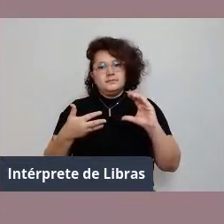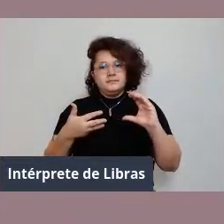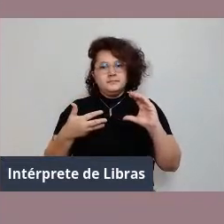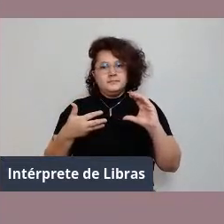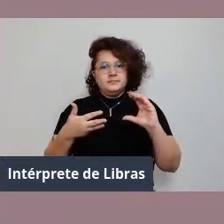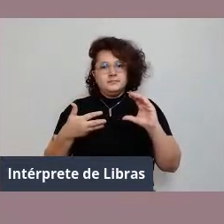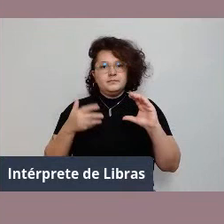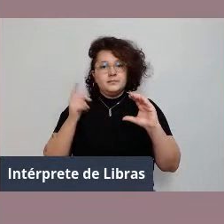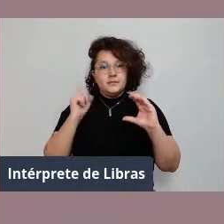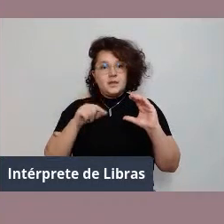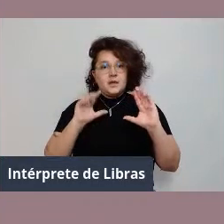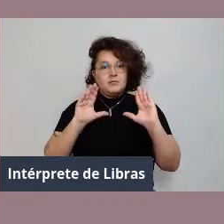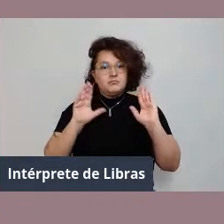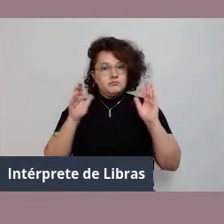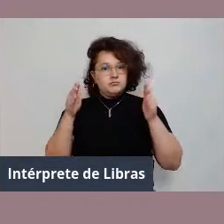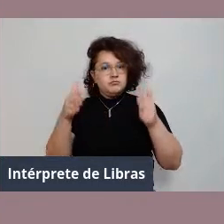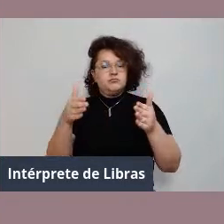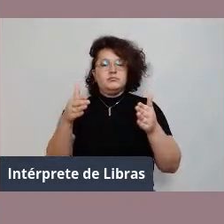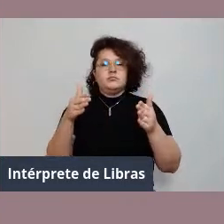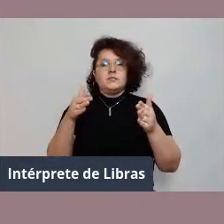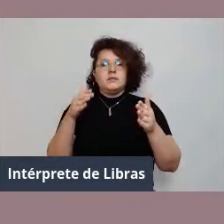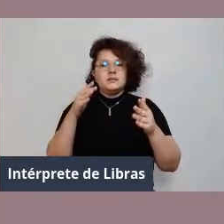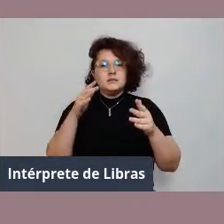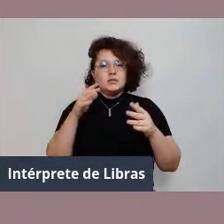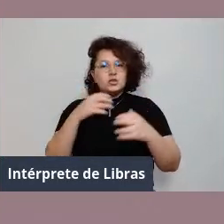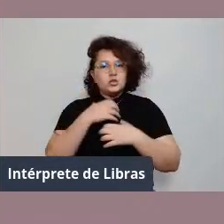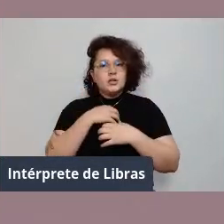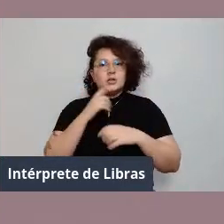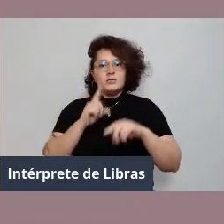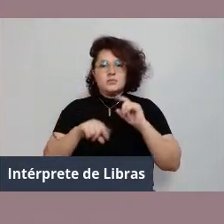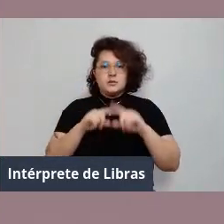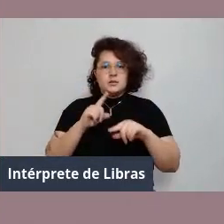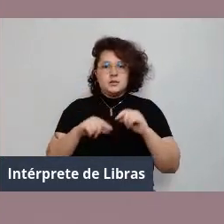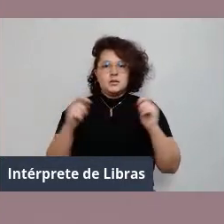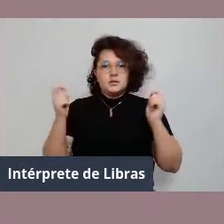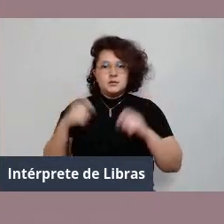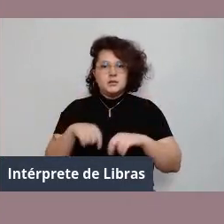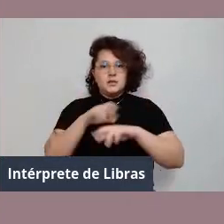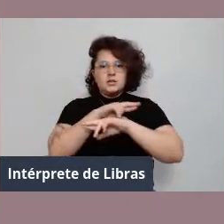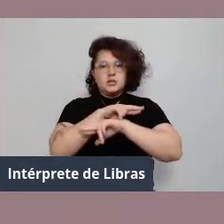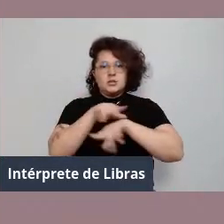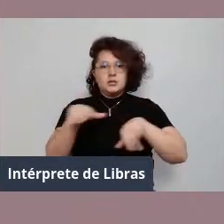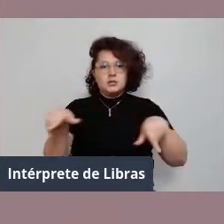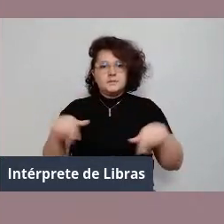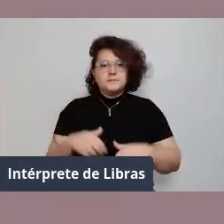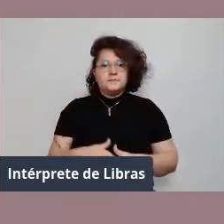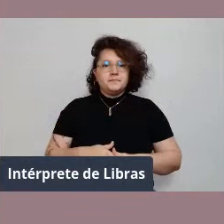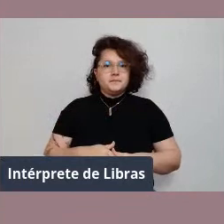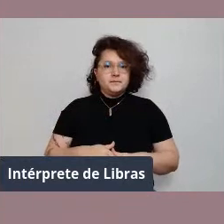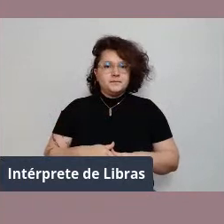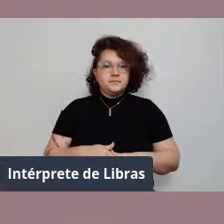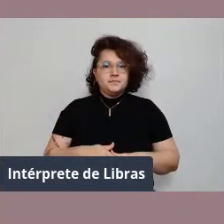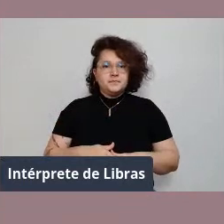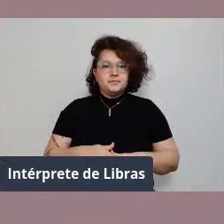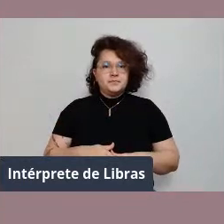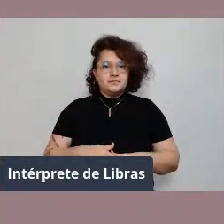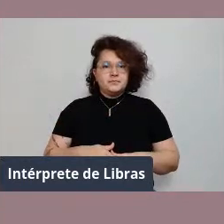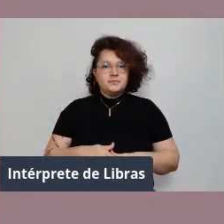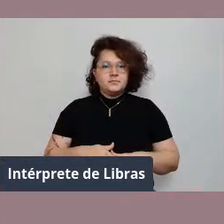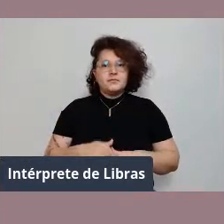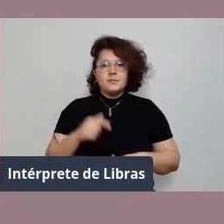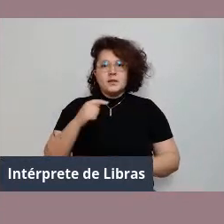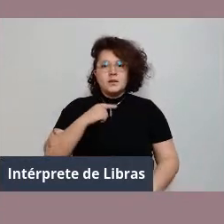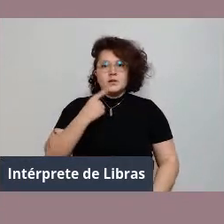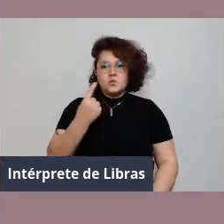tão específico dessa materialidade, né, que se dá de maneiras tão diferentes. É, tem um